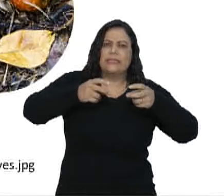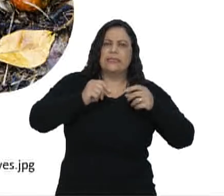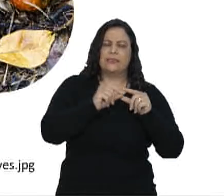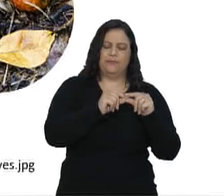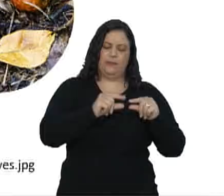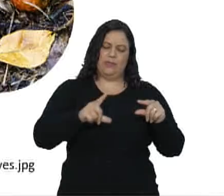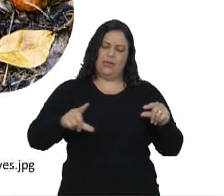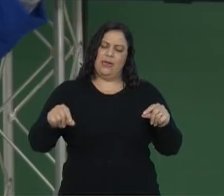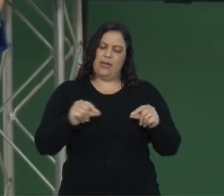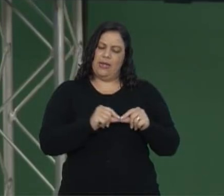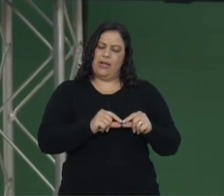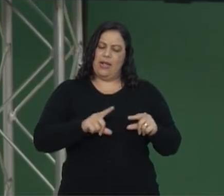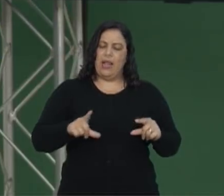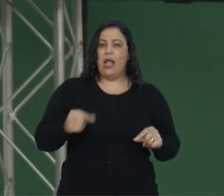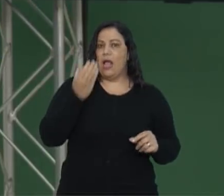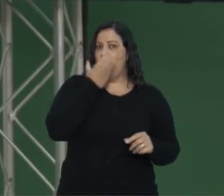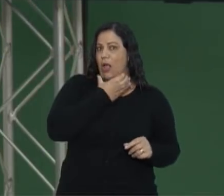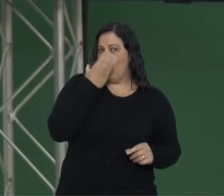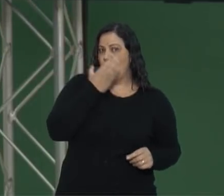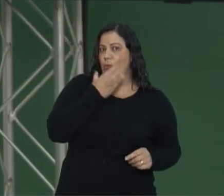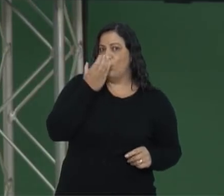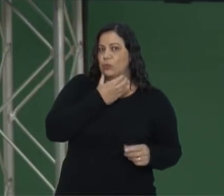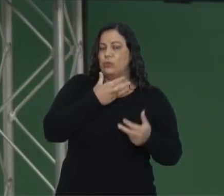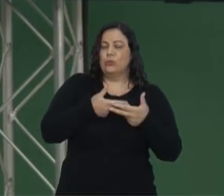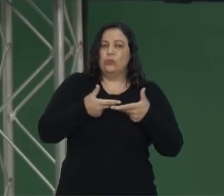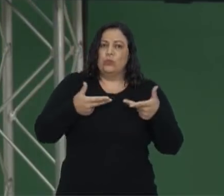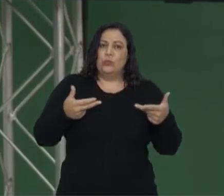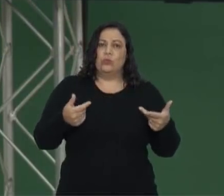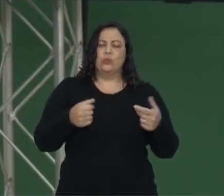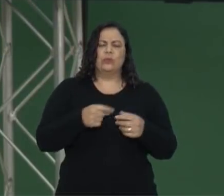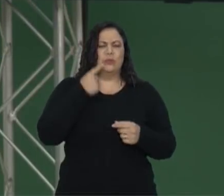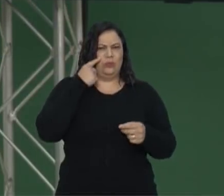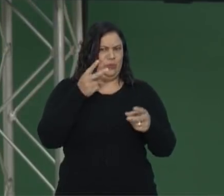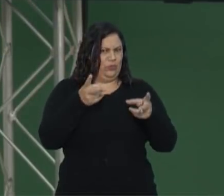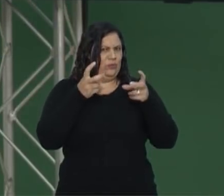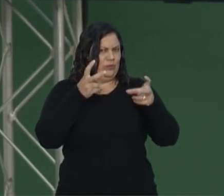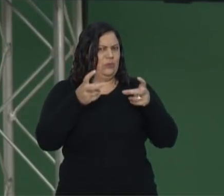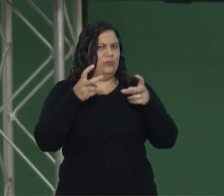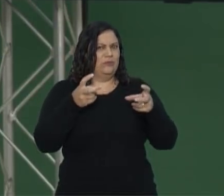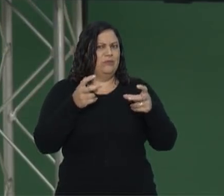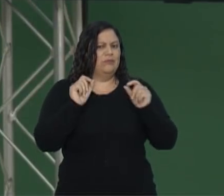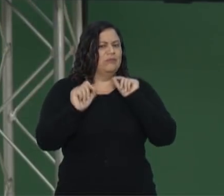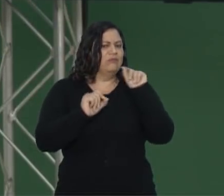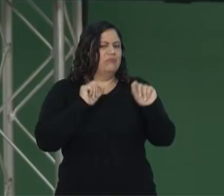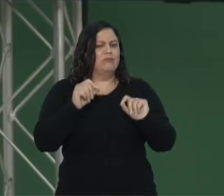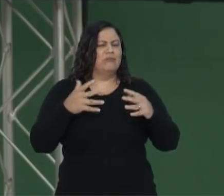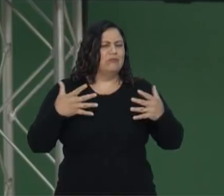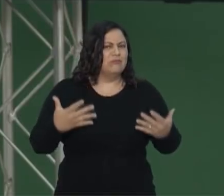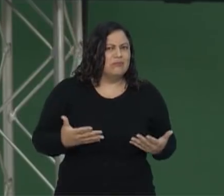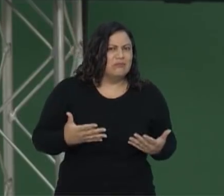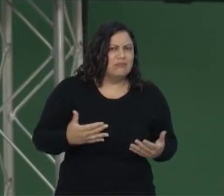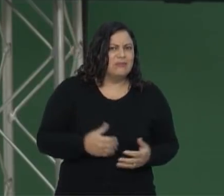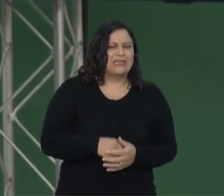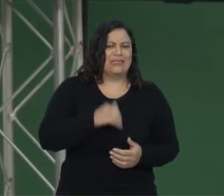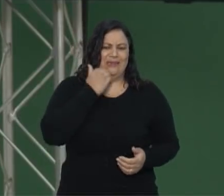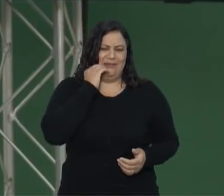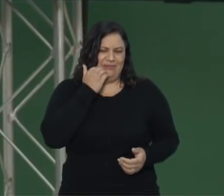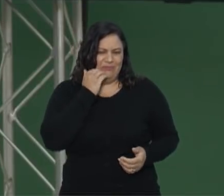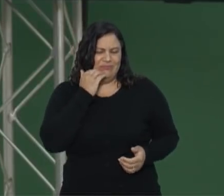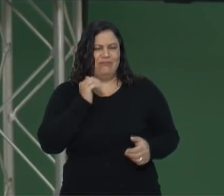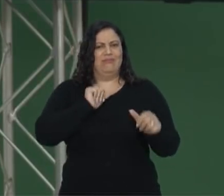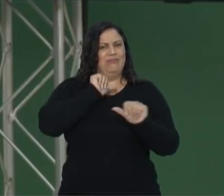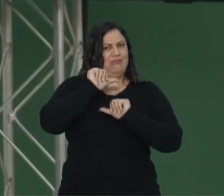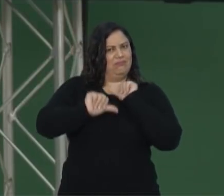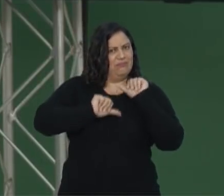folha, algumas frutas, 2 maçãs. Percebam a aparência dessas frutas, como elas se